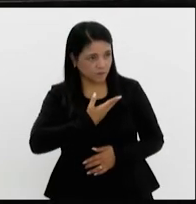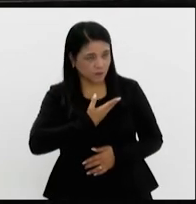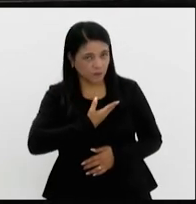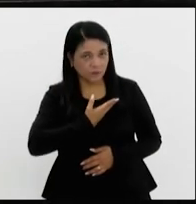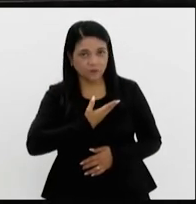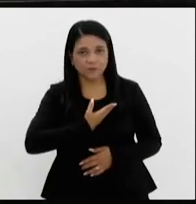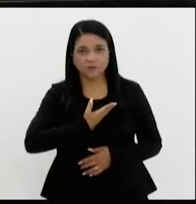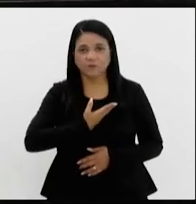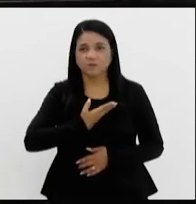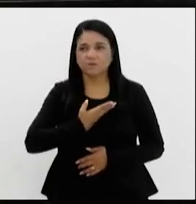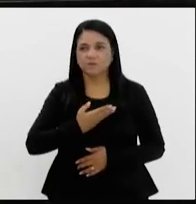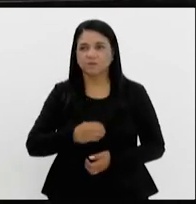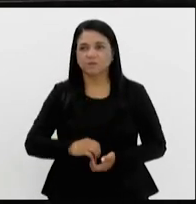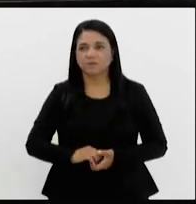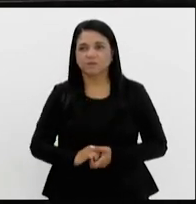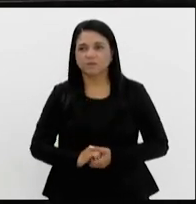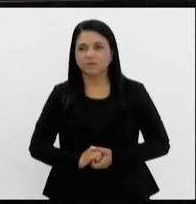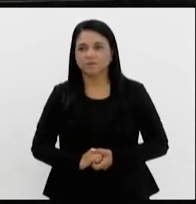eu